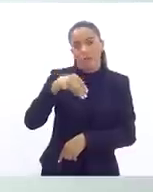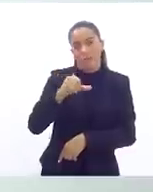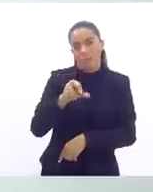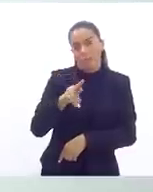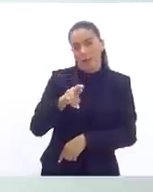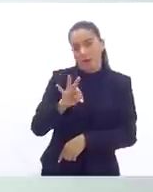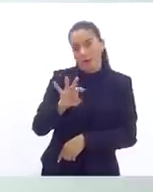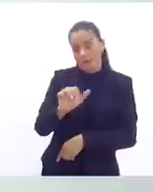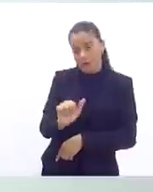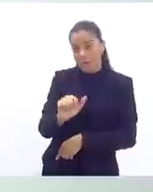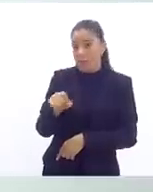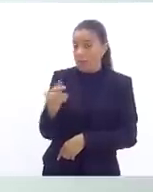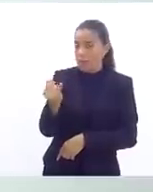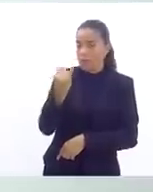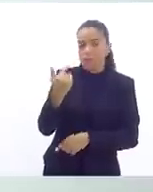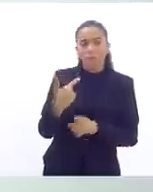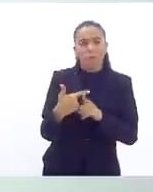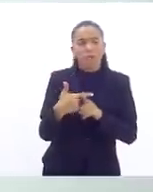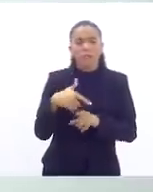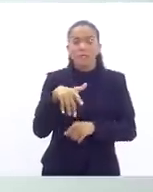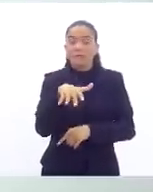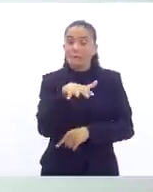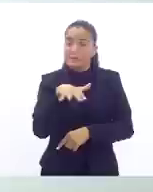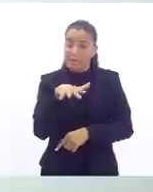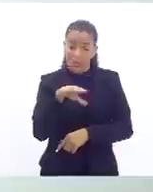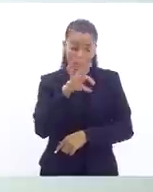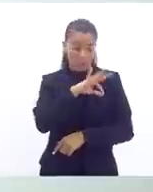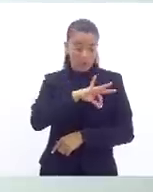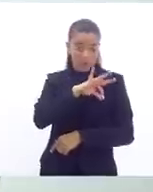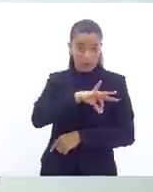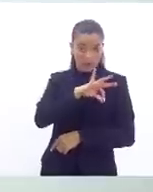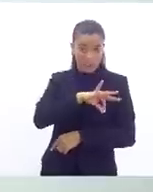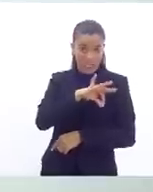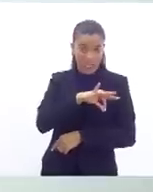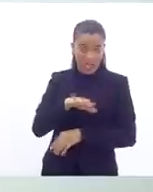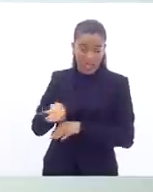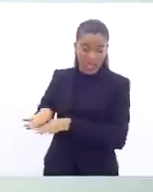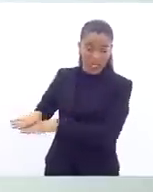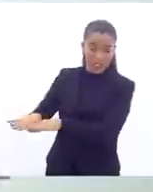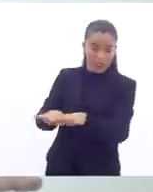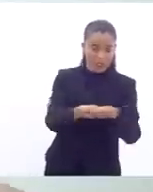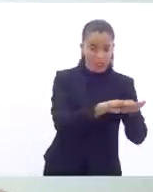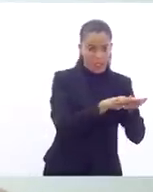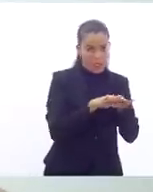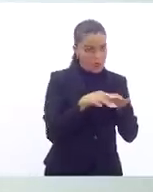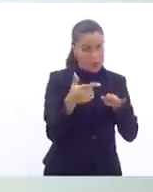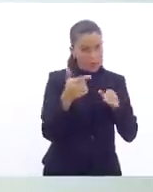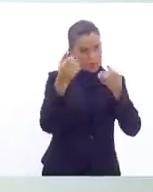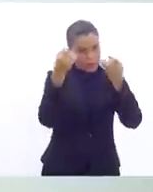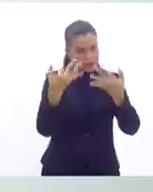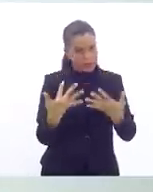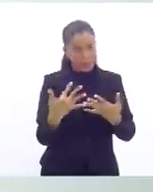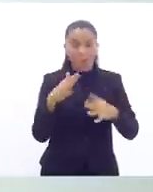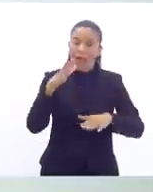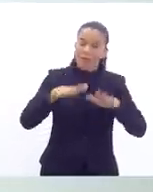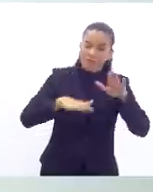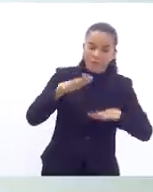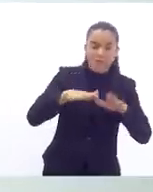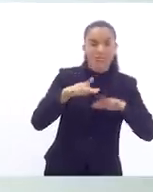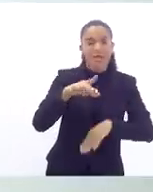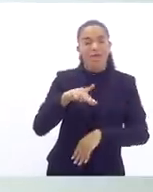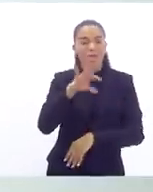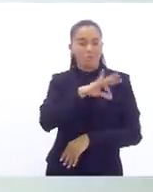esses casos são importantes que nos casos quando a remuneração é geral como foi agora não tem justificativa agora às vezes a gente tem